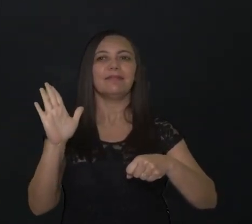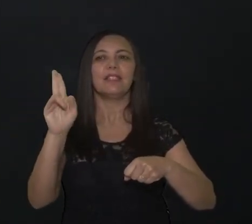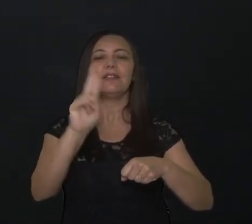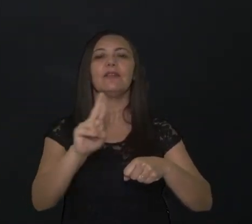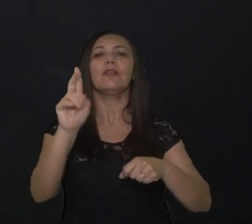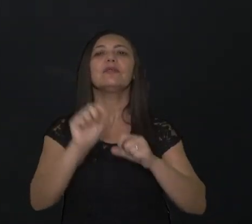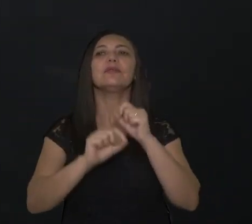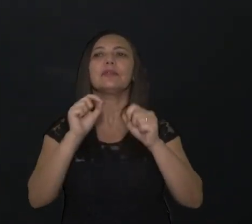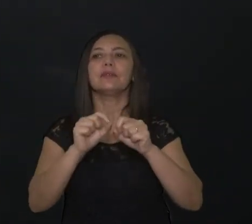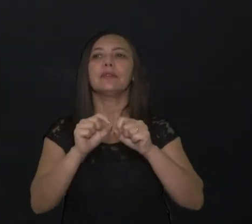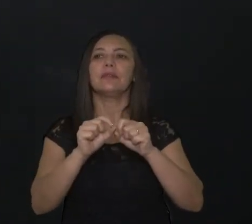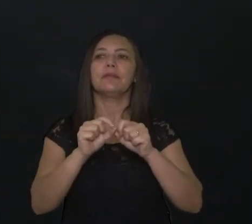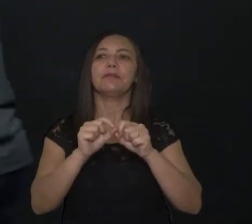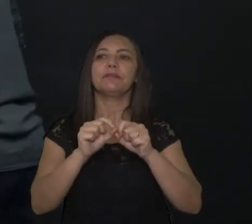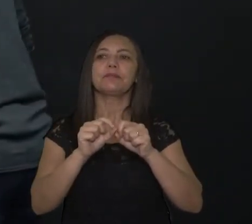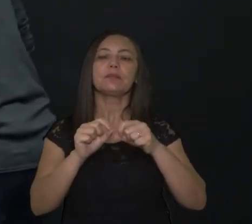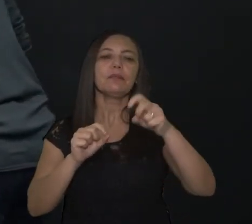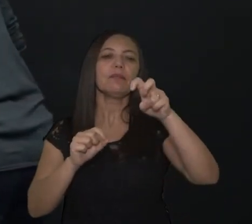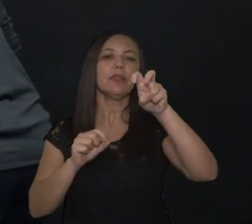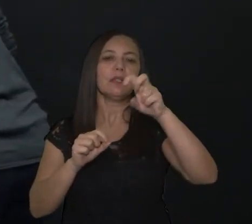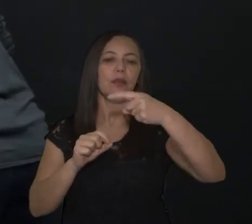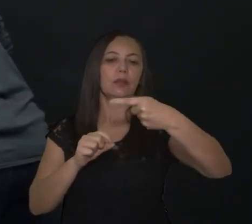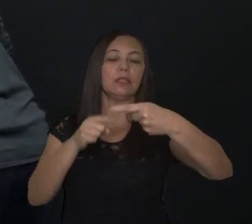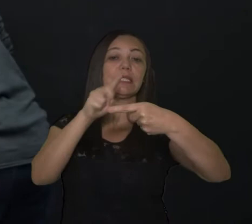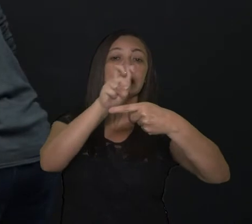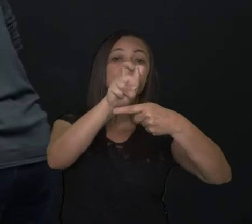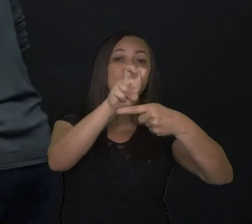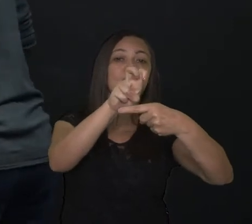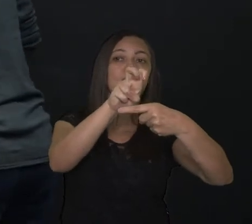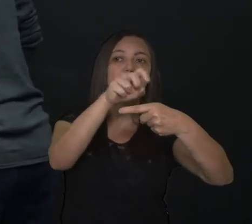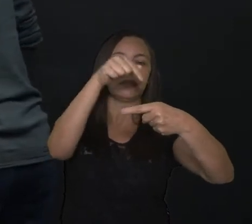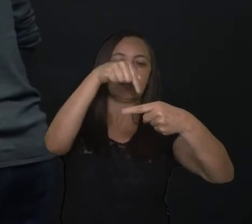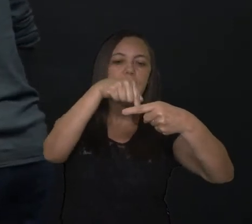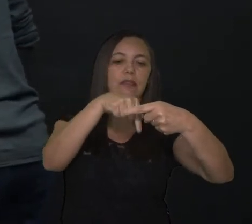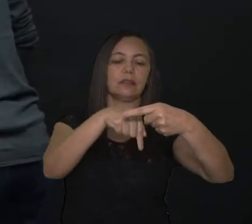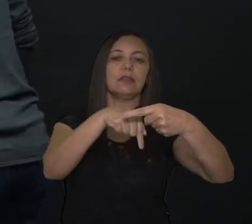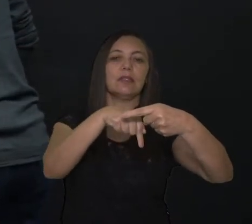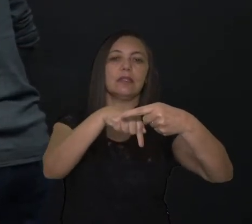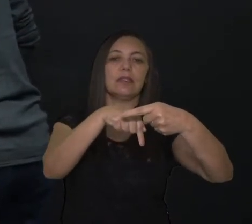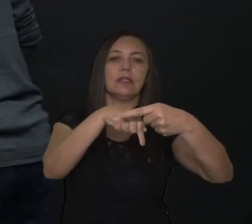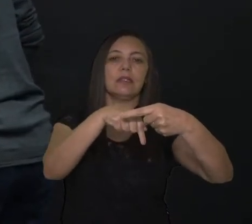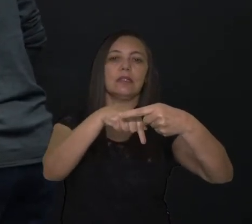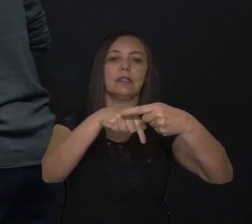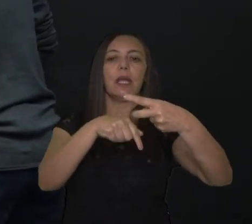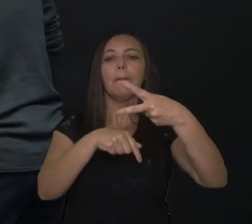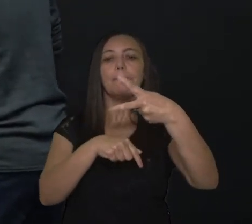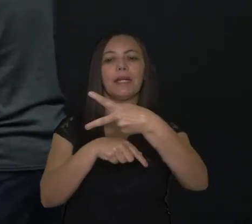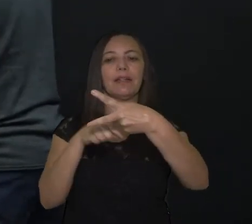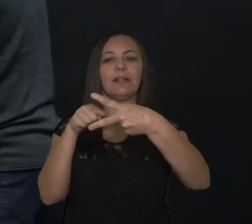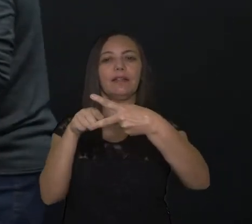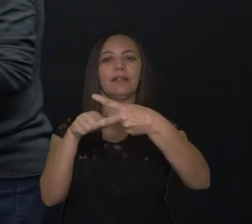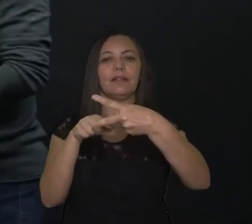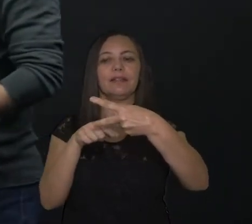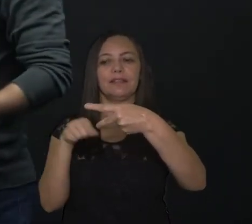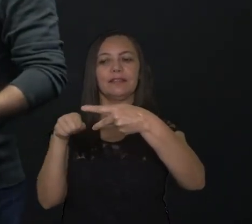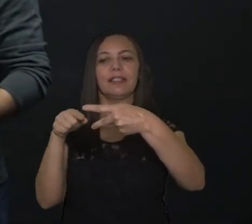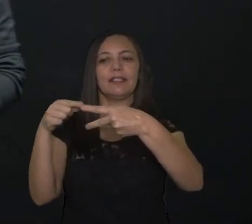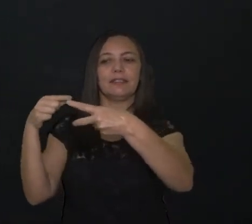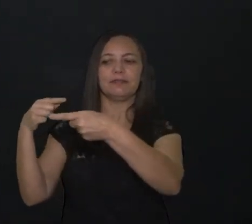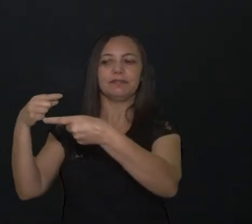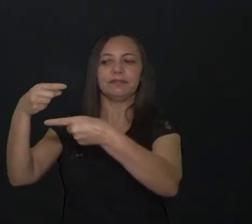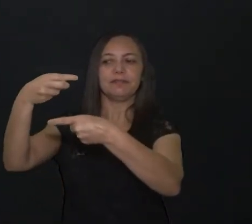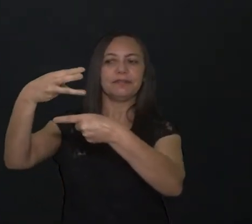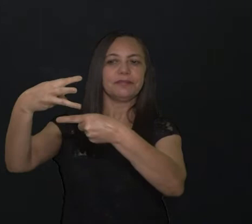eu vou utilizar a segunda simbologia, ou seja, menos 5 sétimos é menor do que